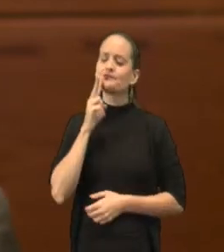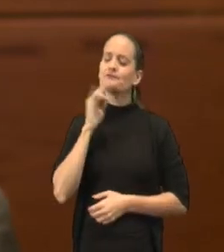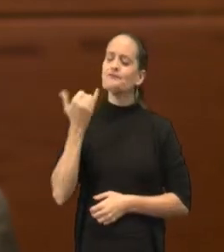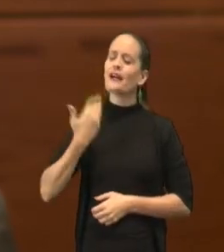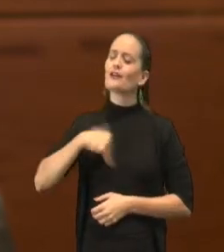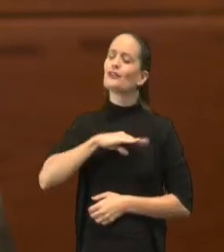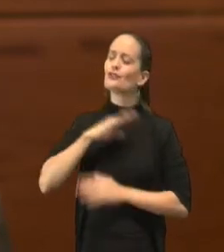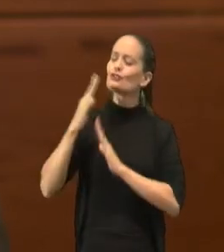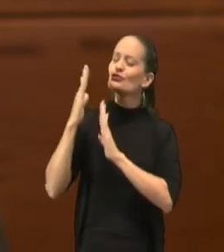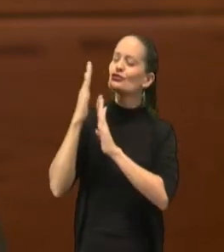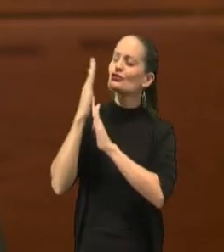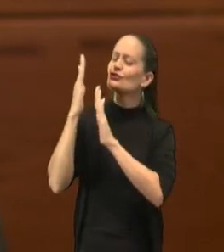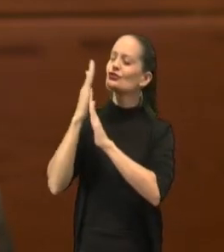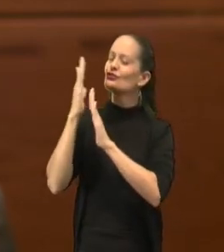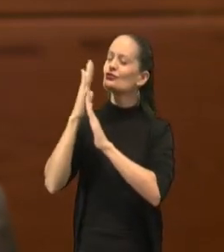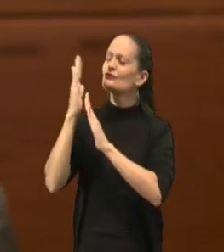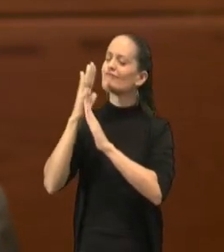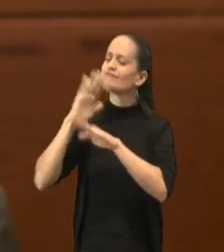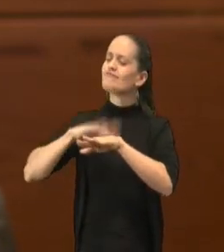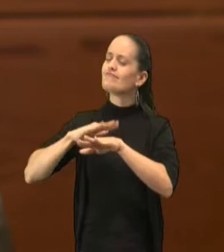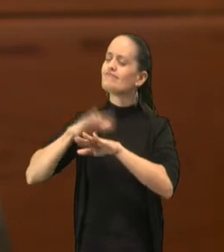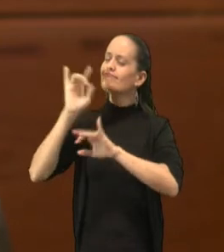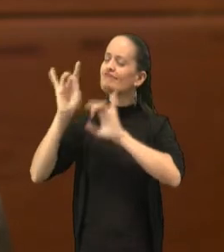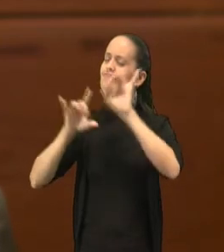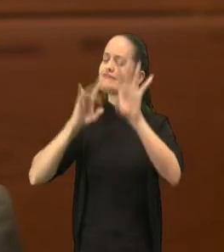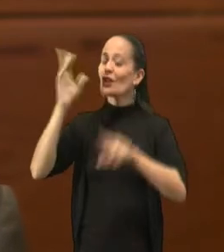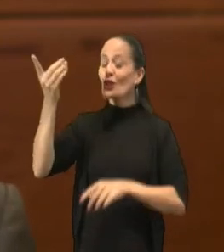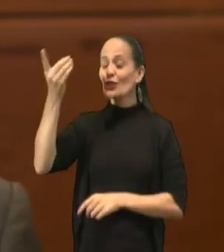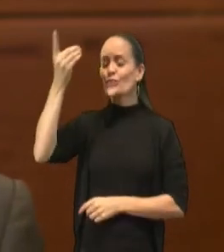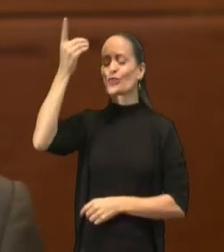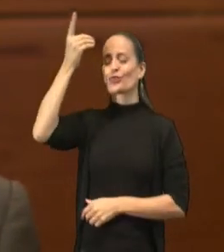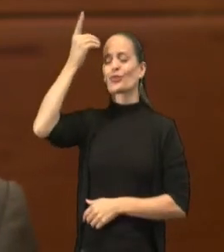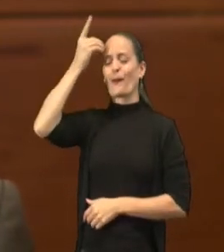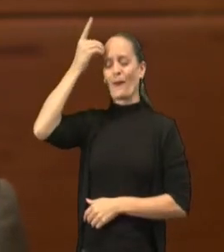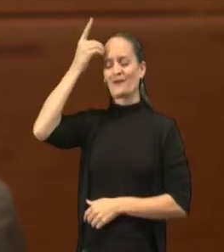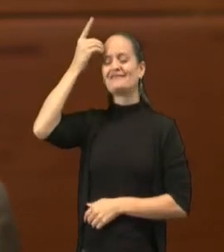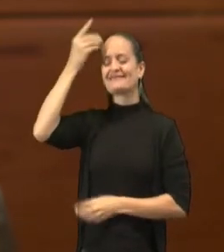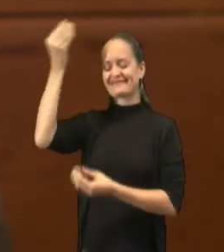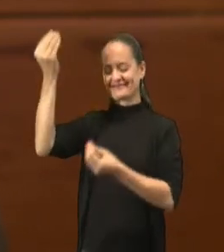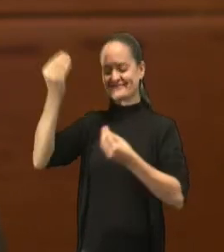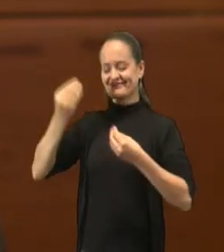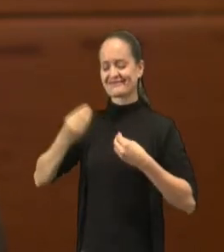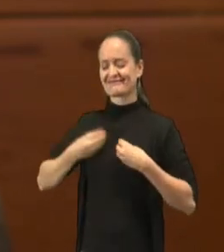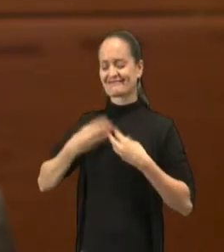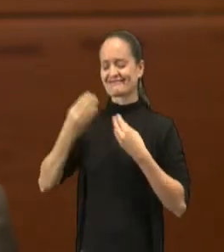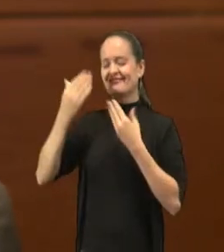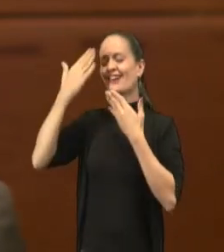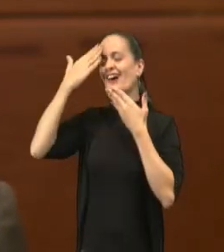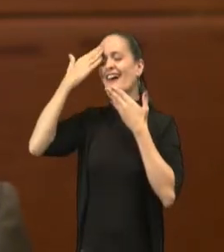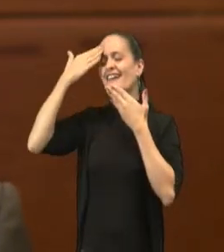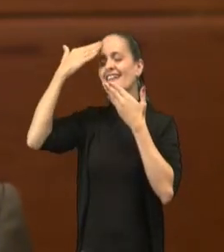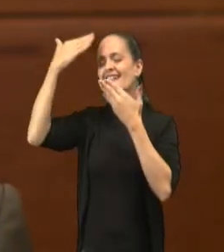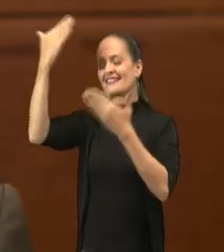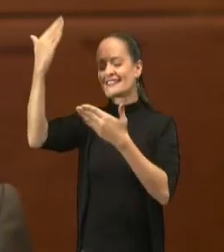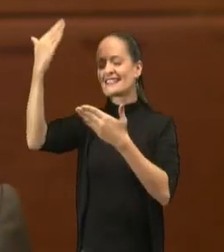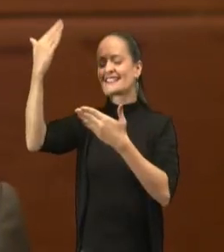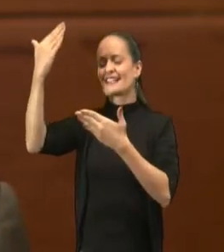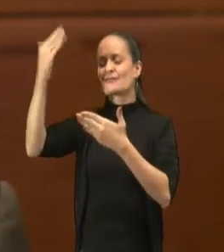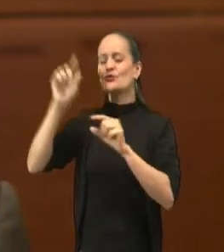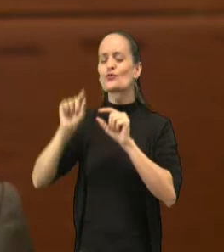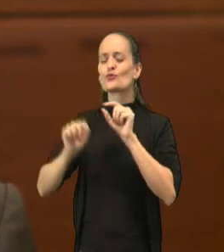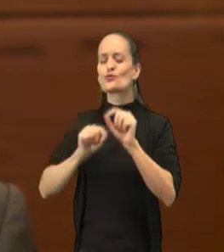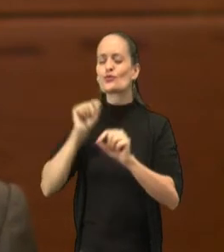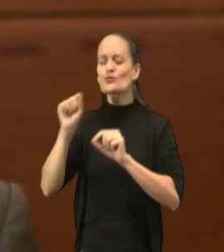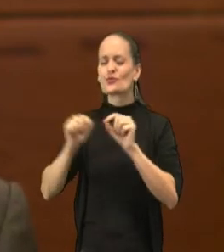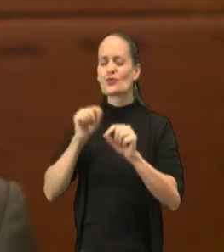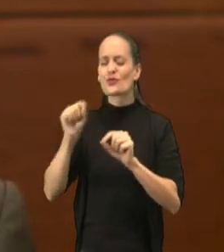louvamos por este precioso dom que o Senhor nos concedeu. Nós te agradecemos, ó Deus, pela dádiva